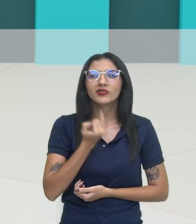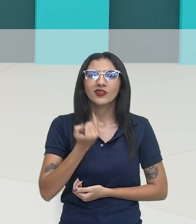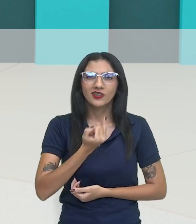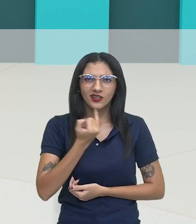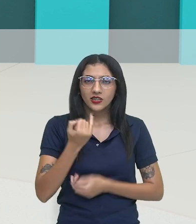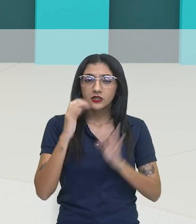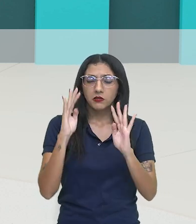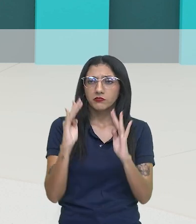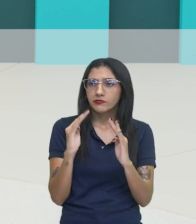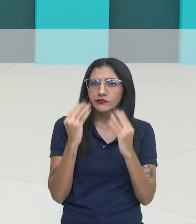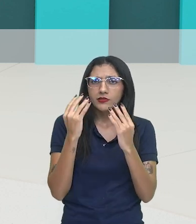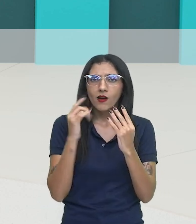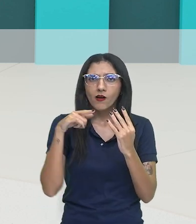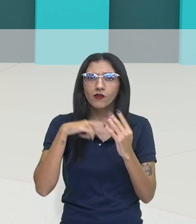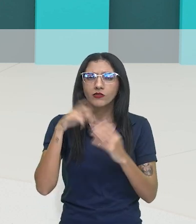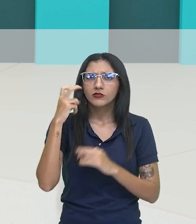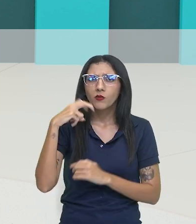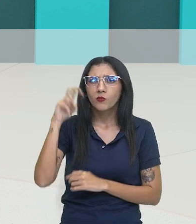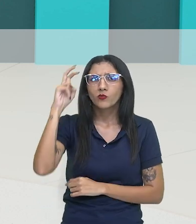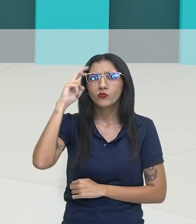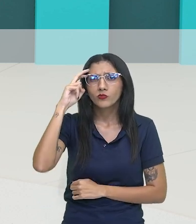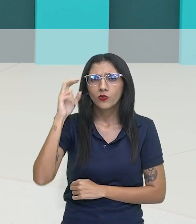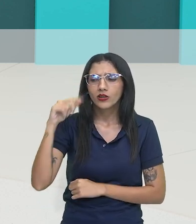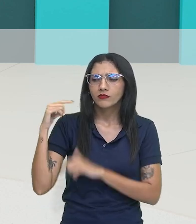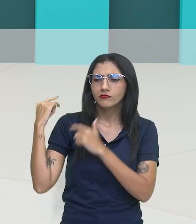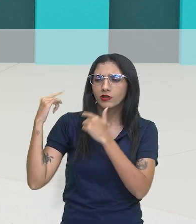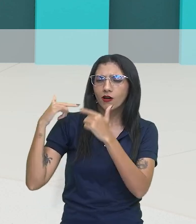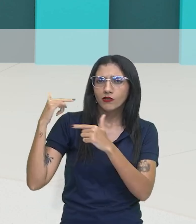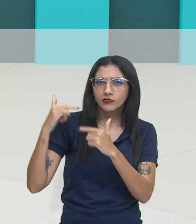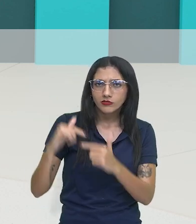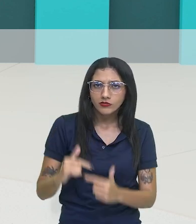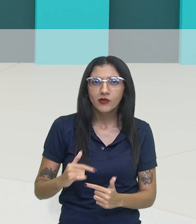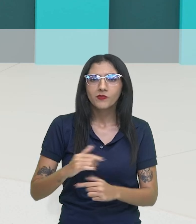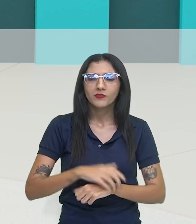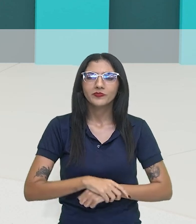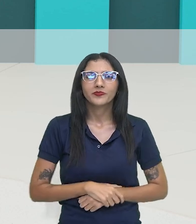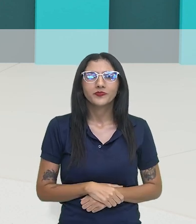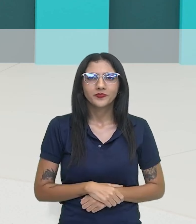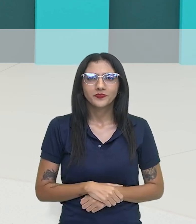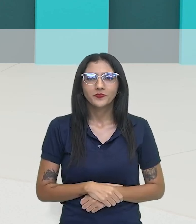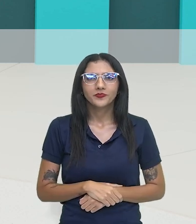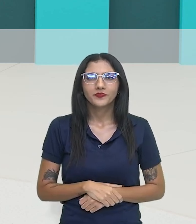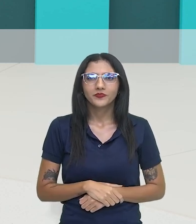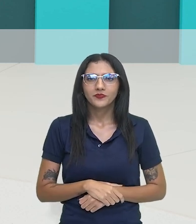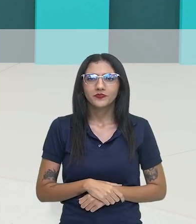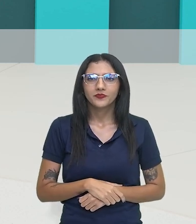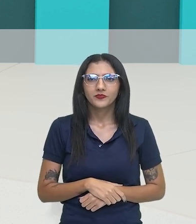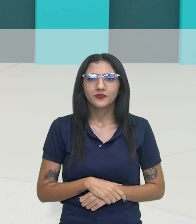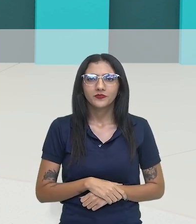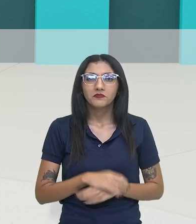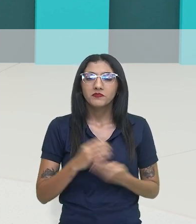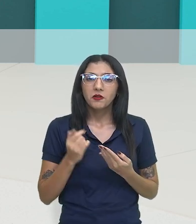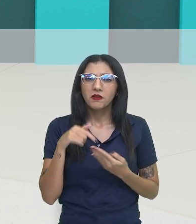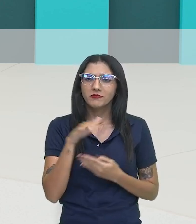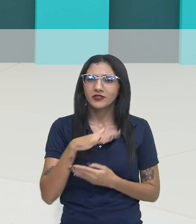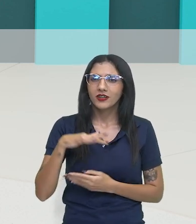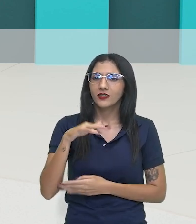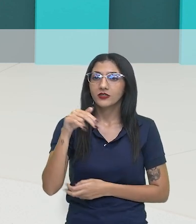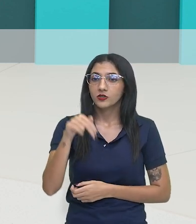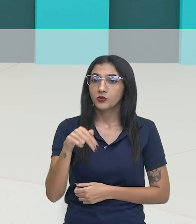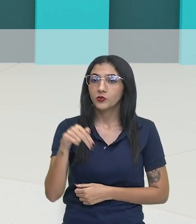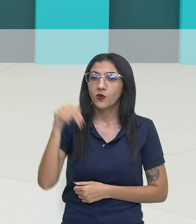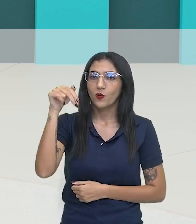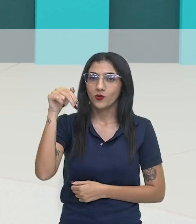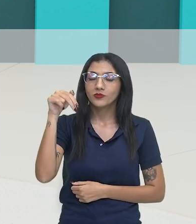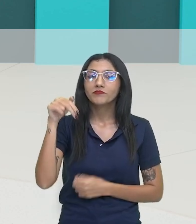sobressair essa cultura, essa herança cultural única de um povo. E por falar, né, sobre a região norte, nós